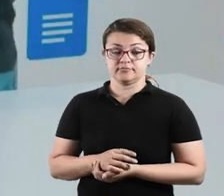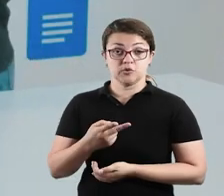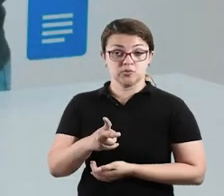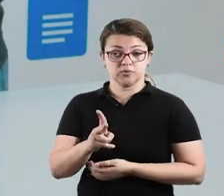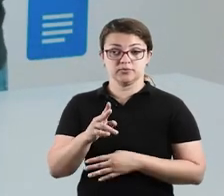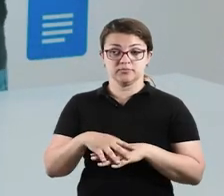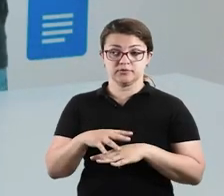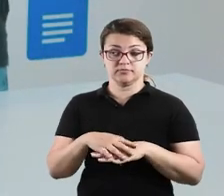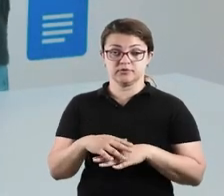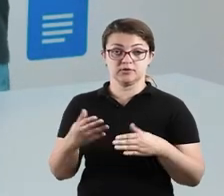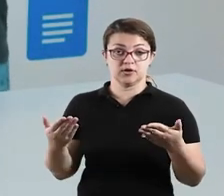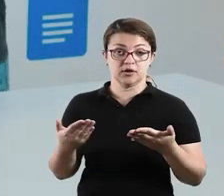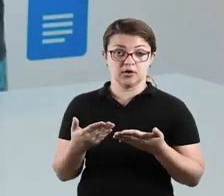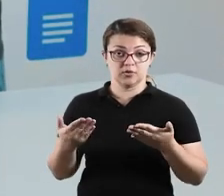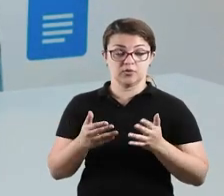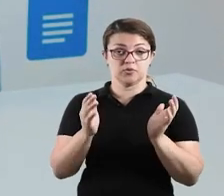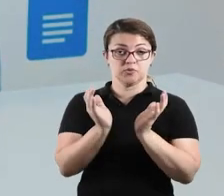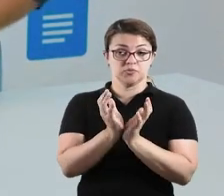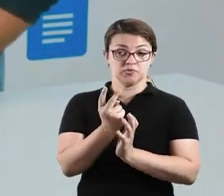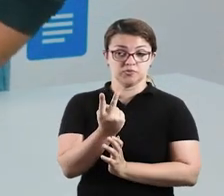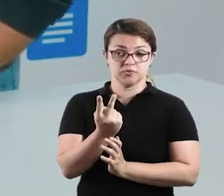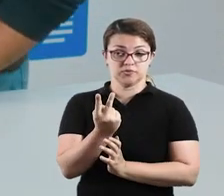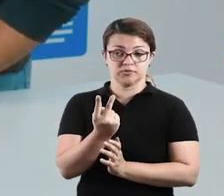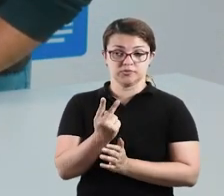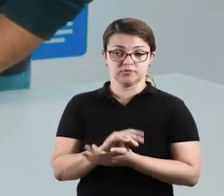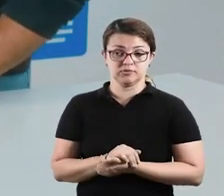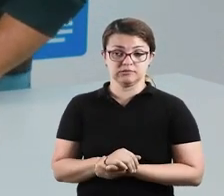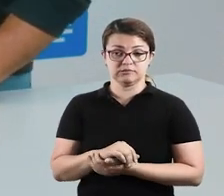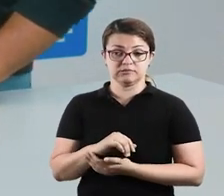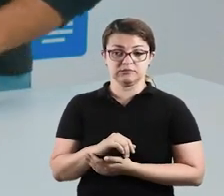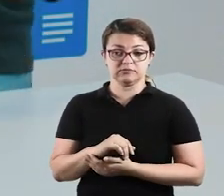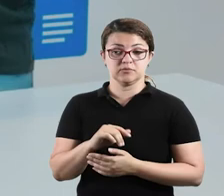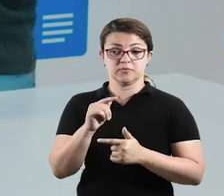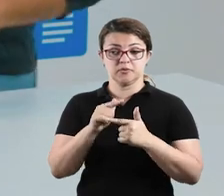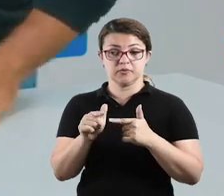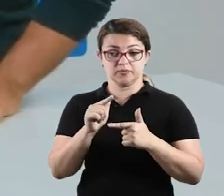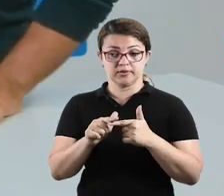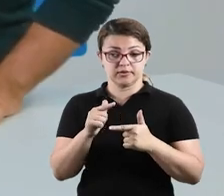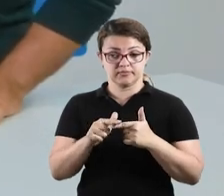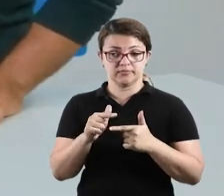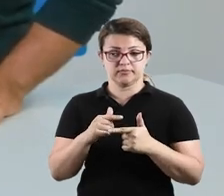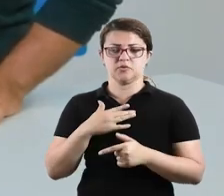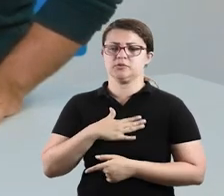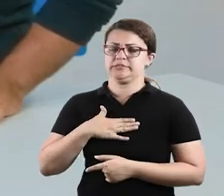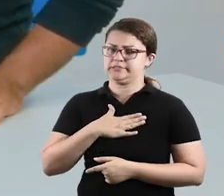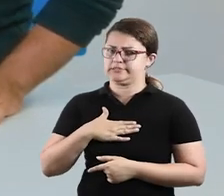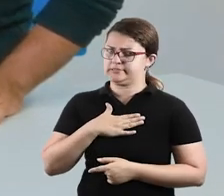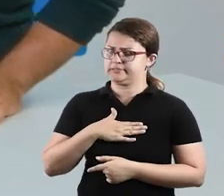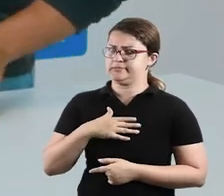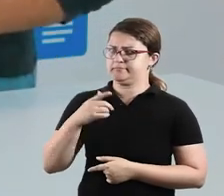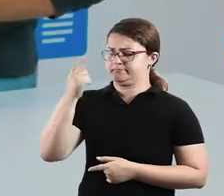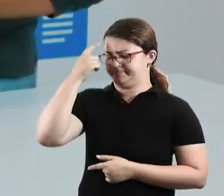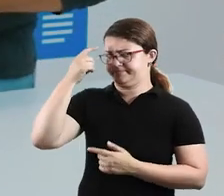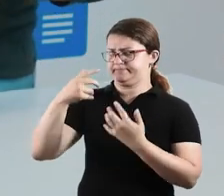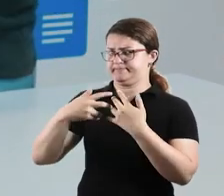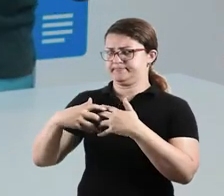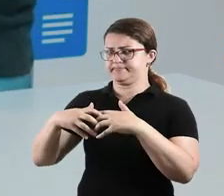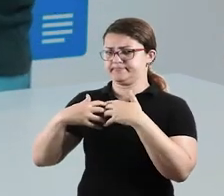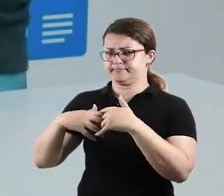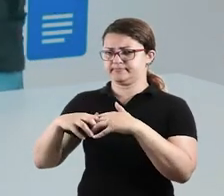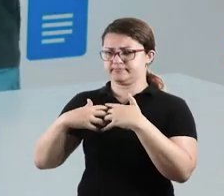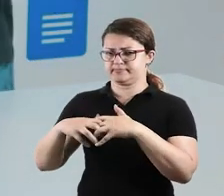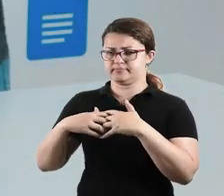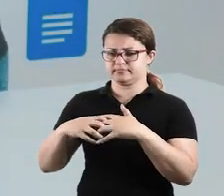Continuando em matemática, só que agora para o termo 2, tá? Situação, problema. Ah, essa eu gostei. Vamos chamar